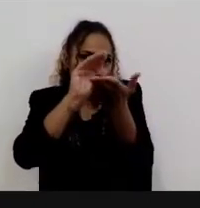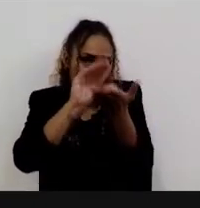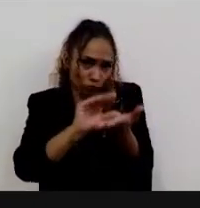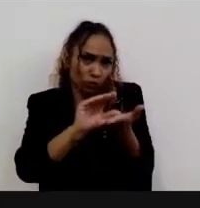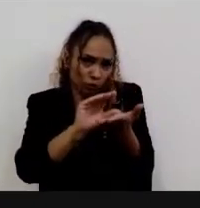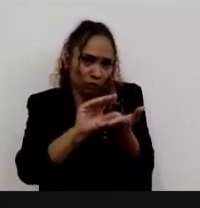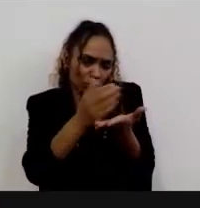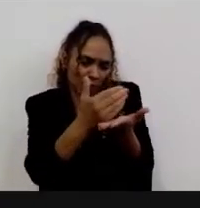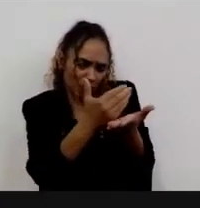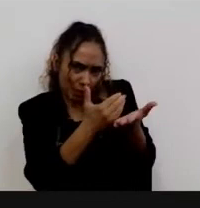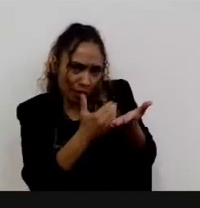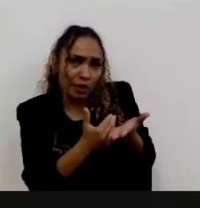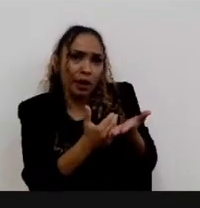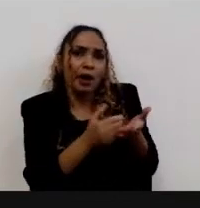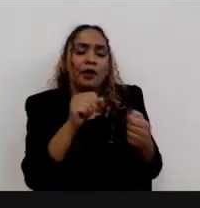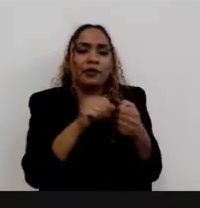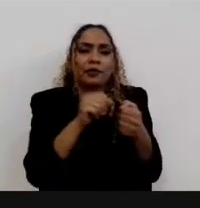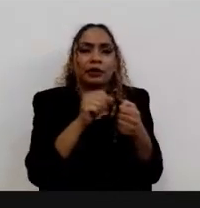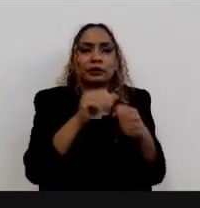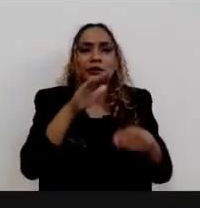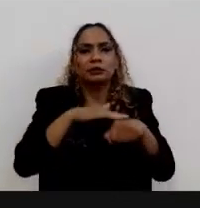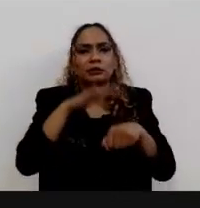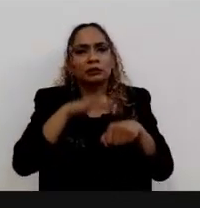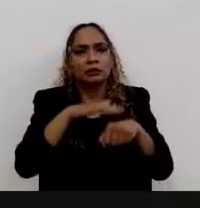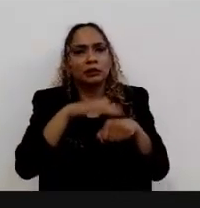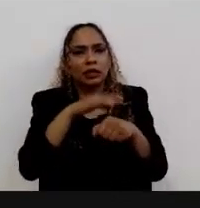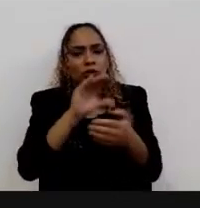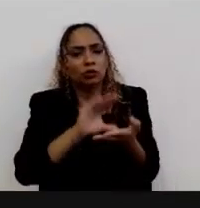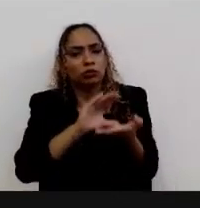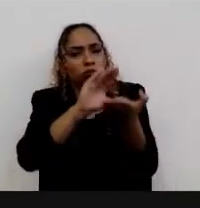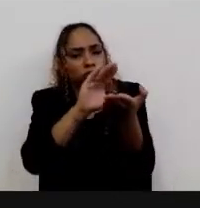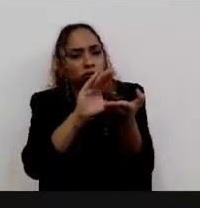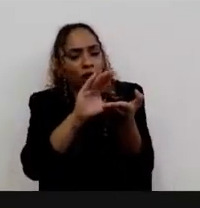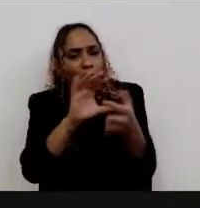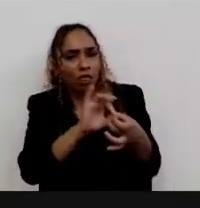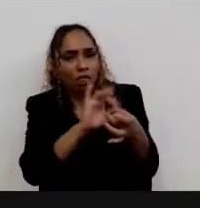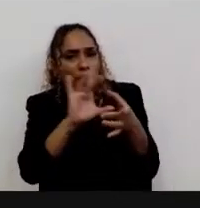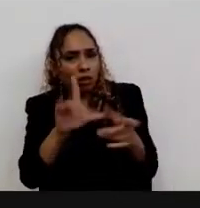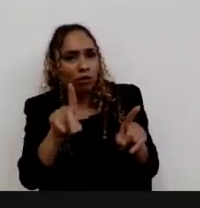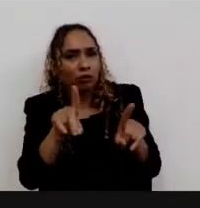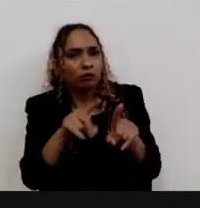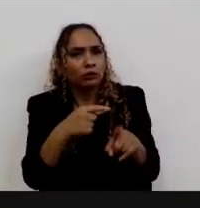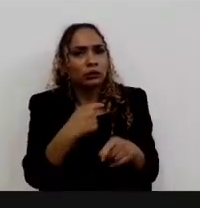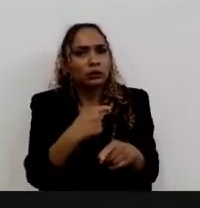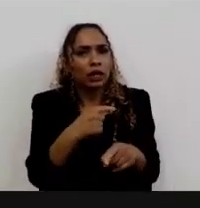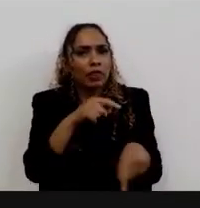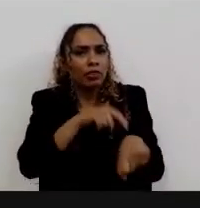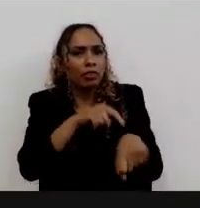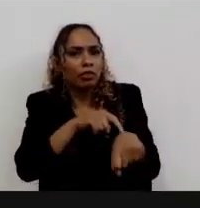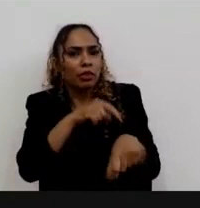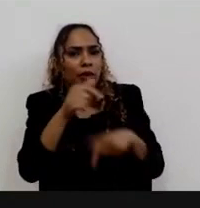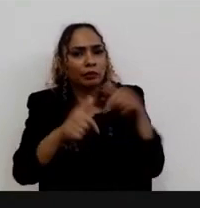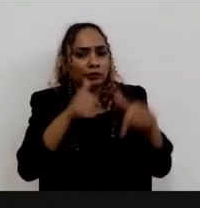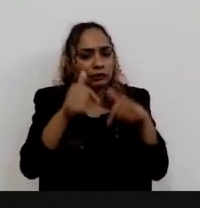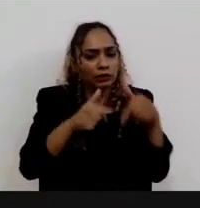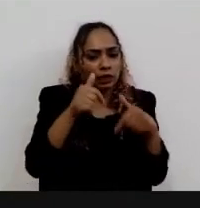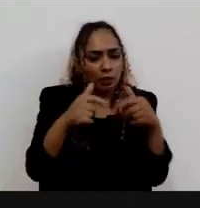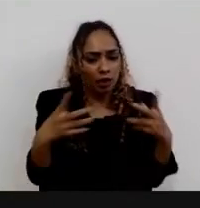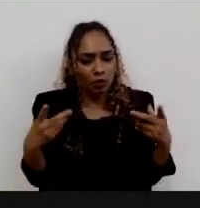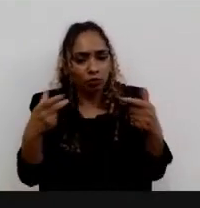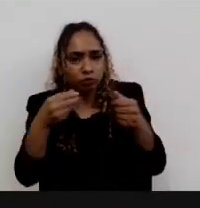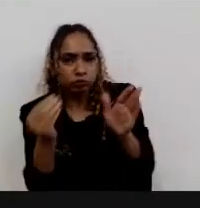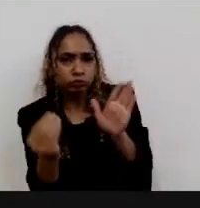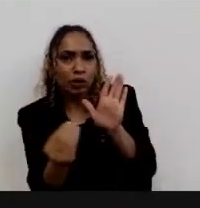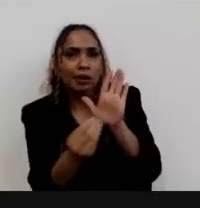estaremos fazendo muito mais com os nossos recursos disponíveis. Ter tempo para nos dedicarmos a atividades de alto valor